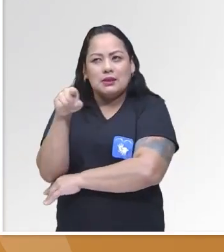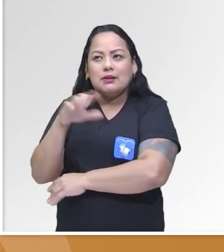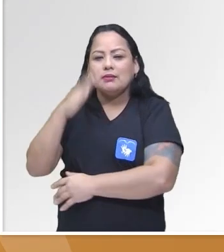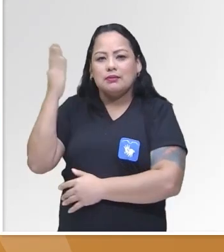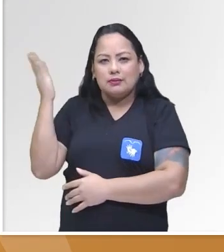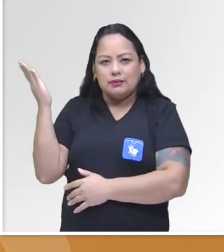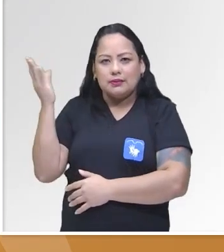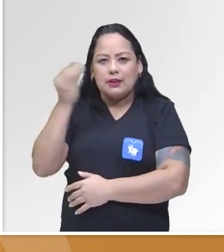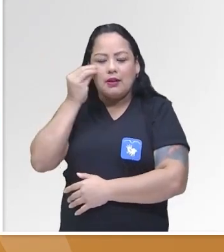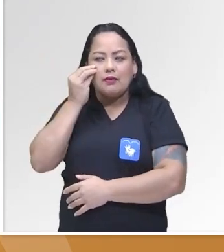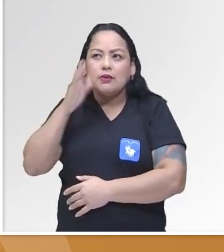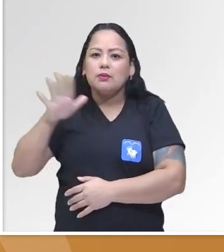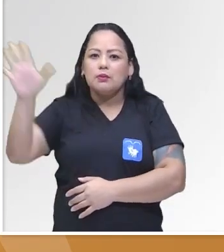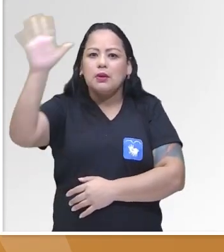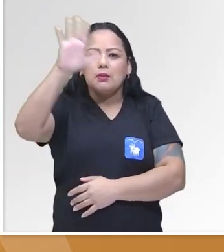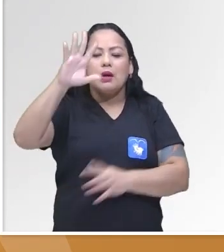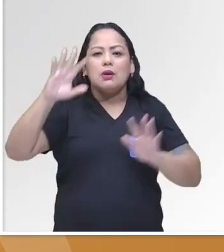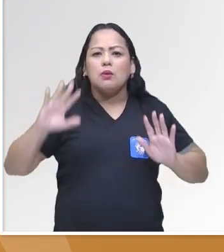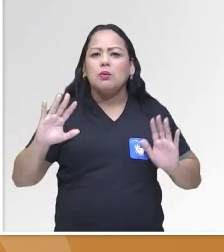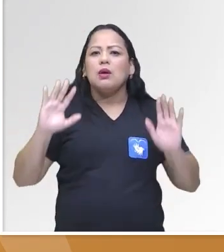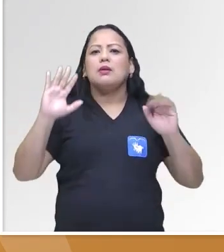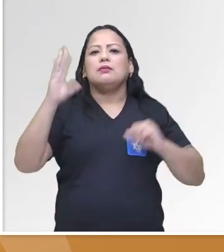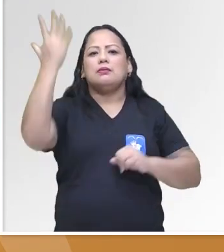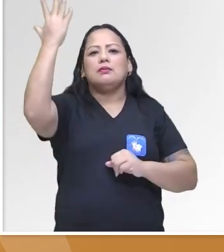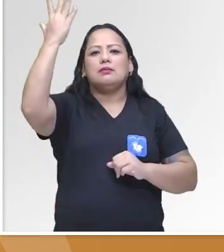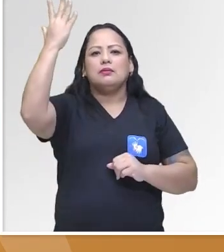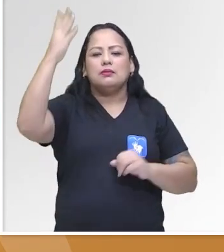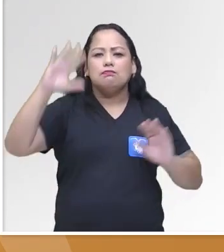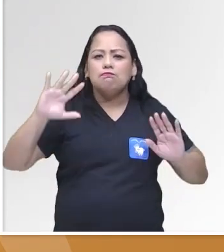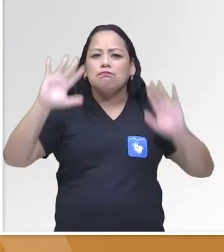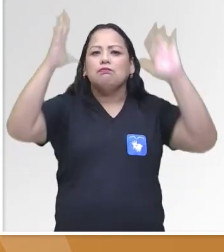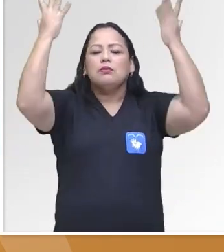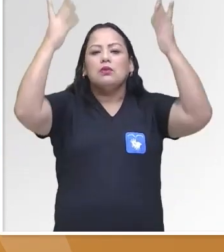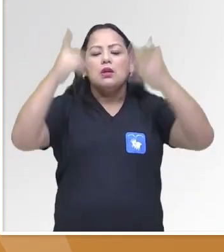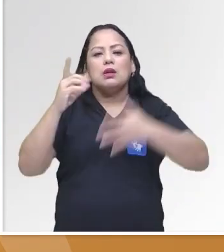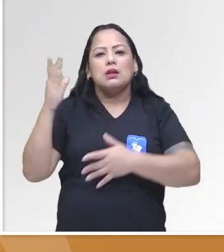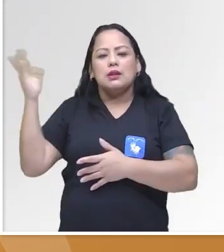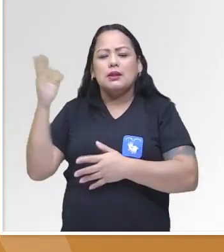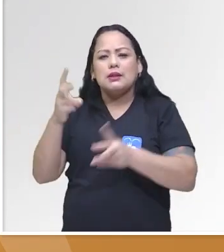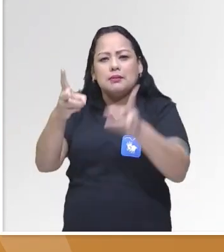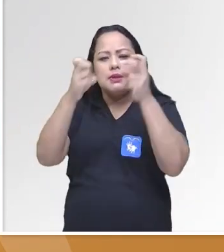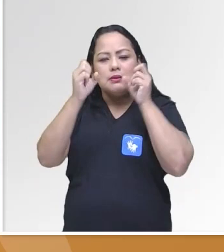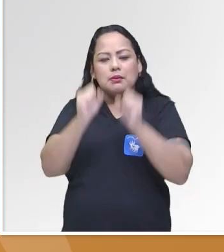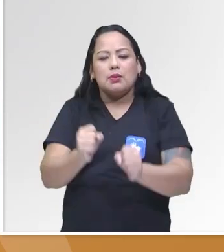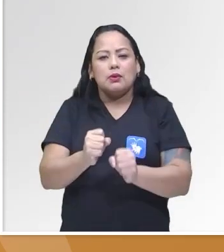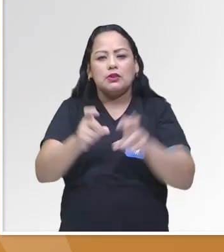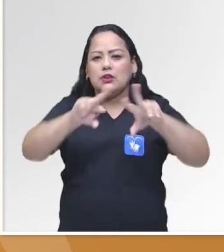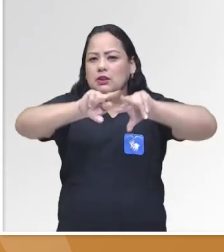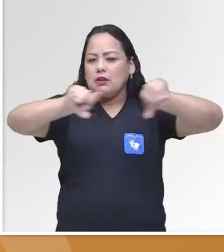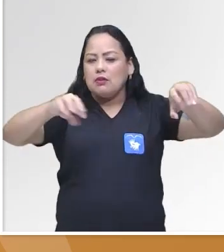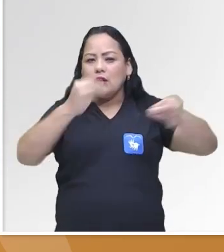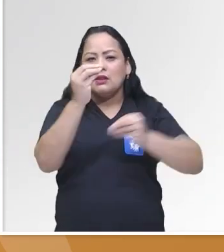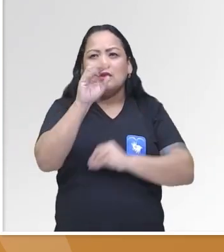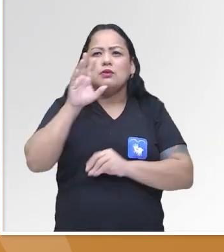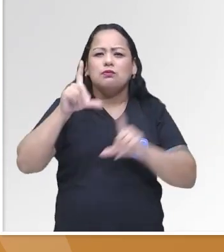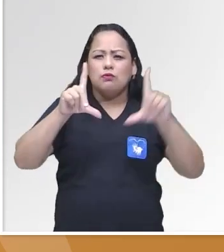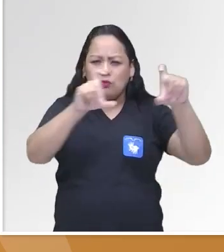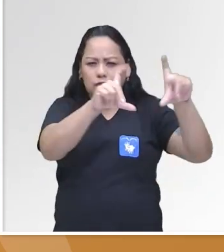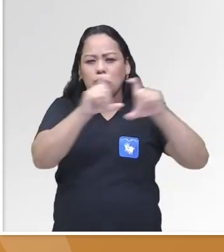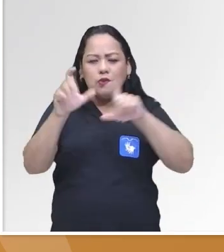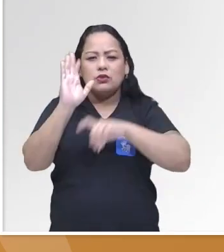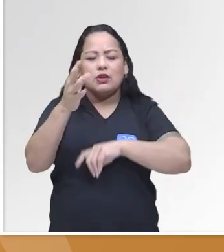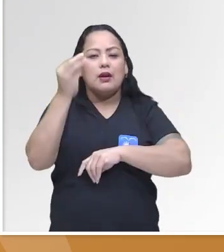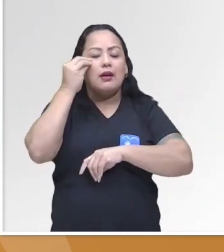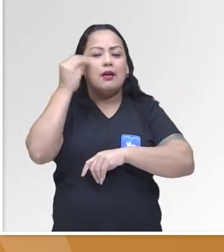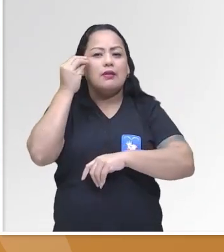lado? Ela é uma celebração, não é verdade? Então, como vocês podem perceber nas várias fotos que vocês já viram